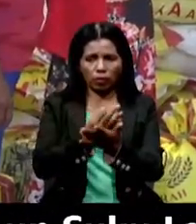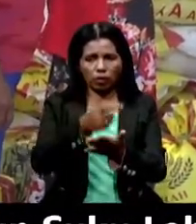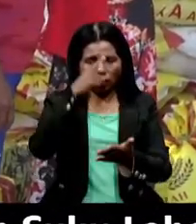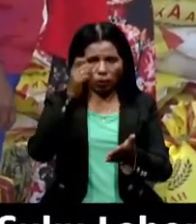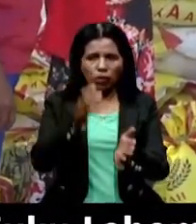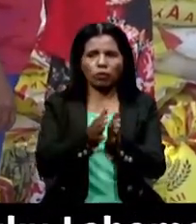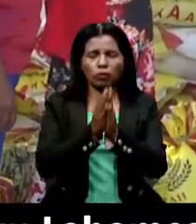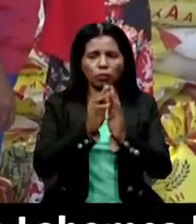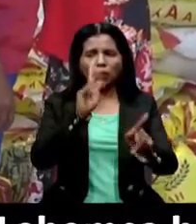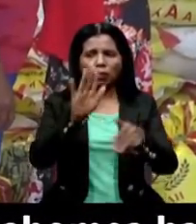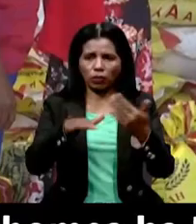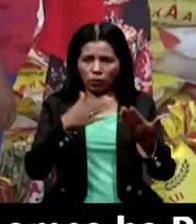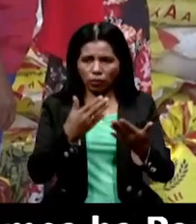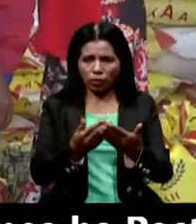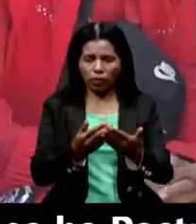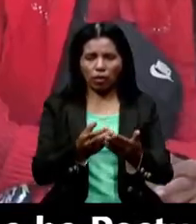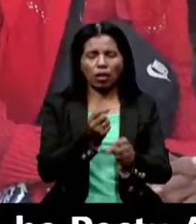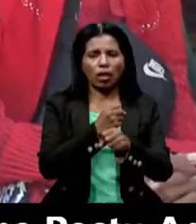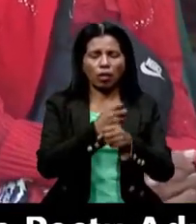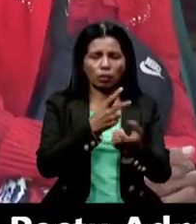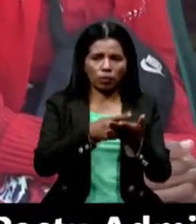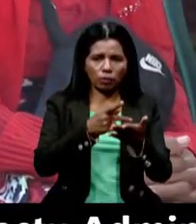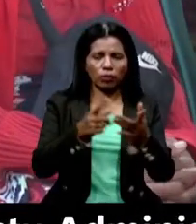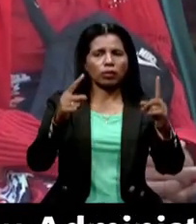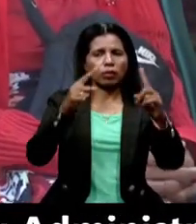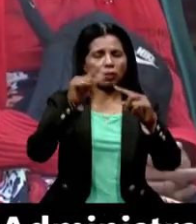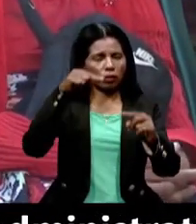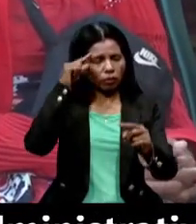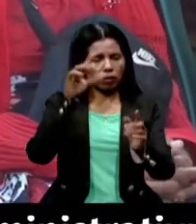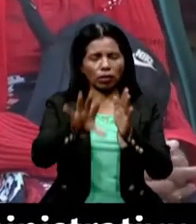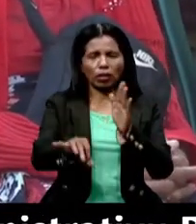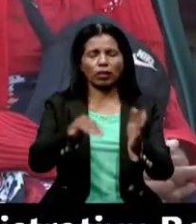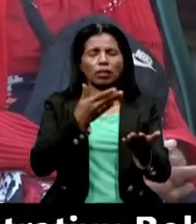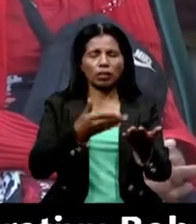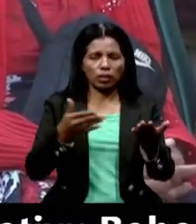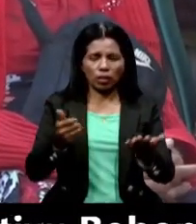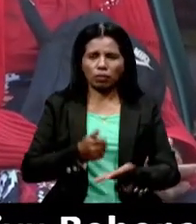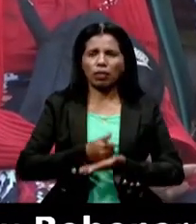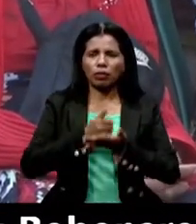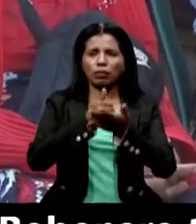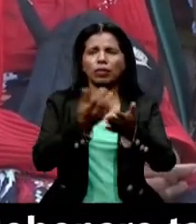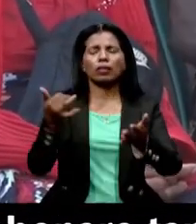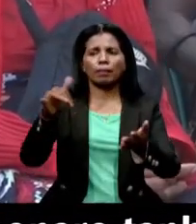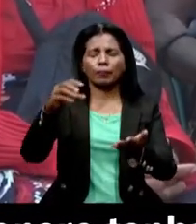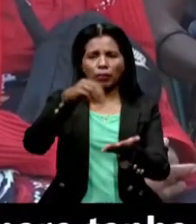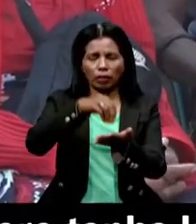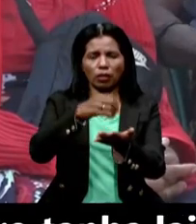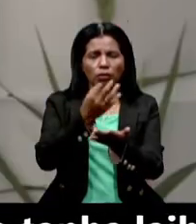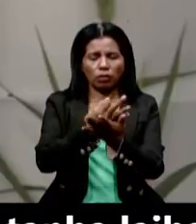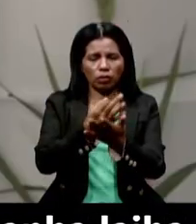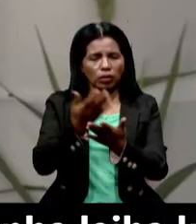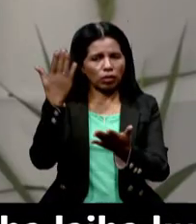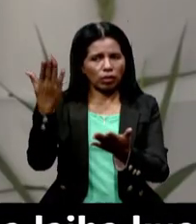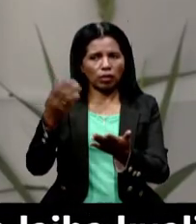husu batos na insira halo proposta ba gobierno ho di belehetan apoyo equipamento sira tawosan yo semindo o